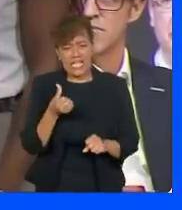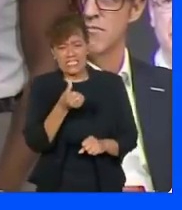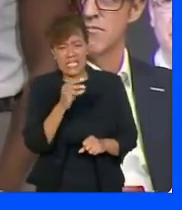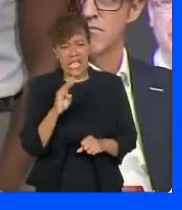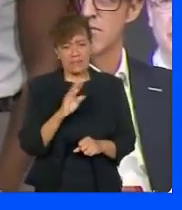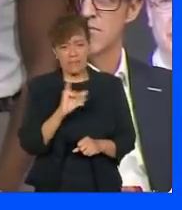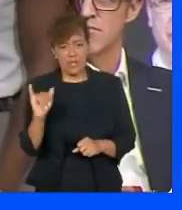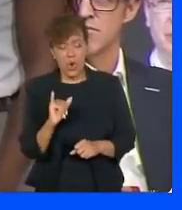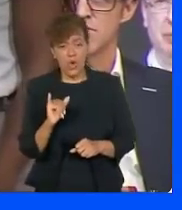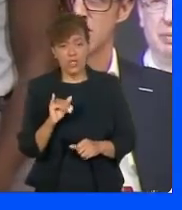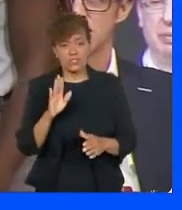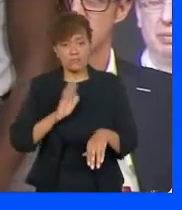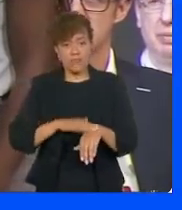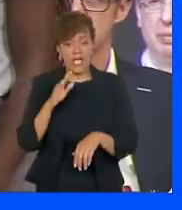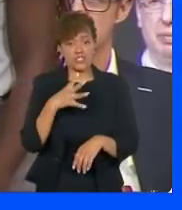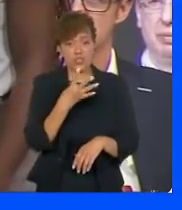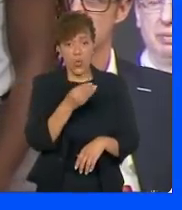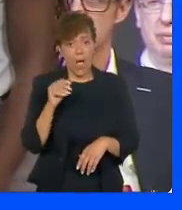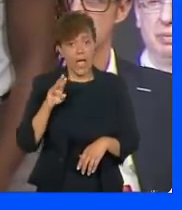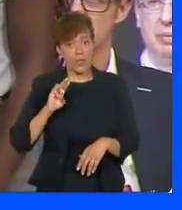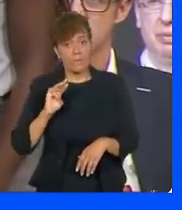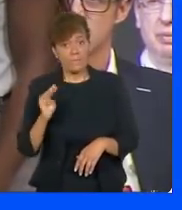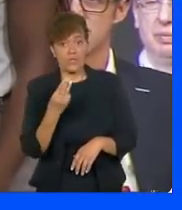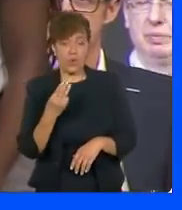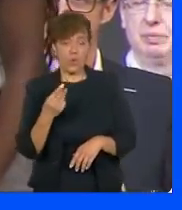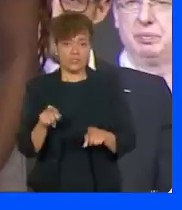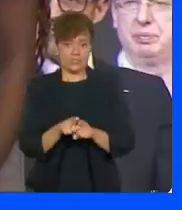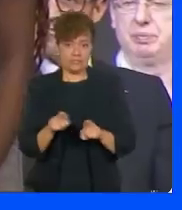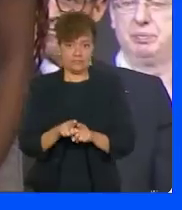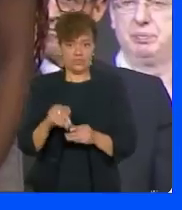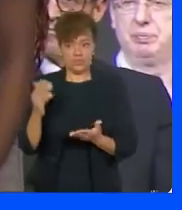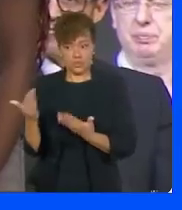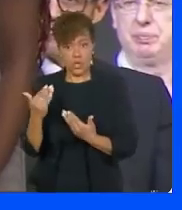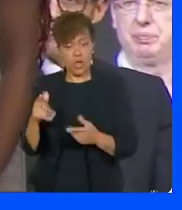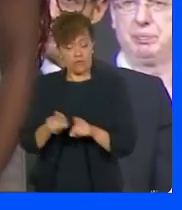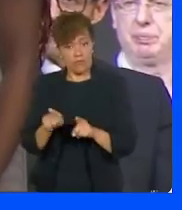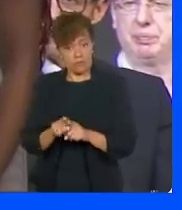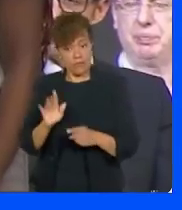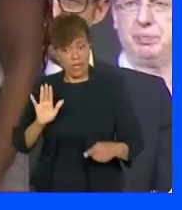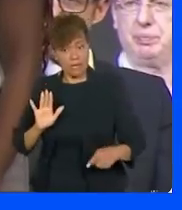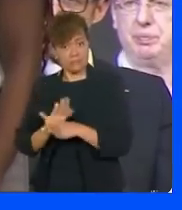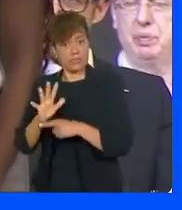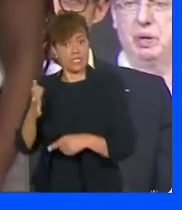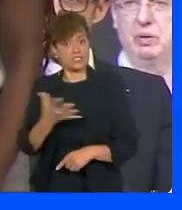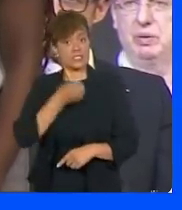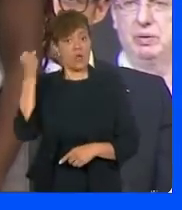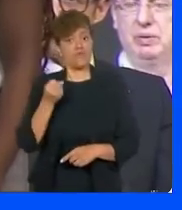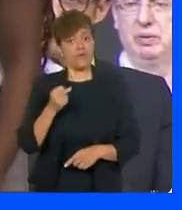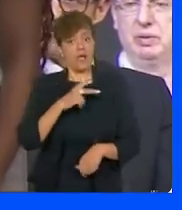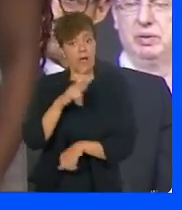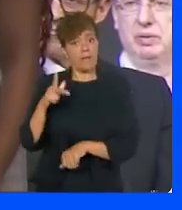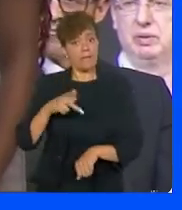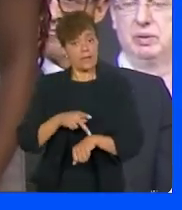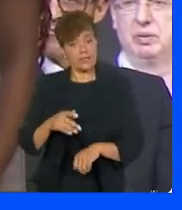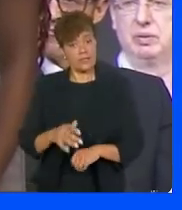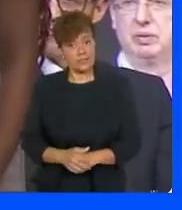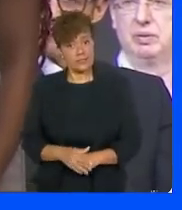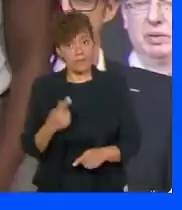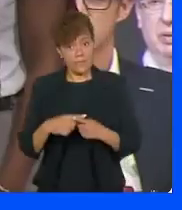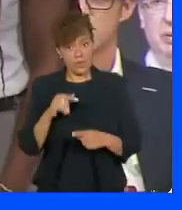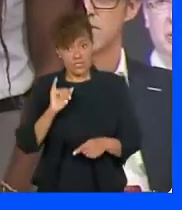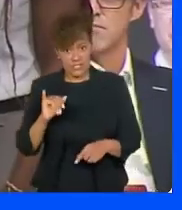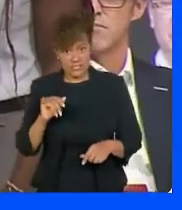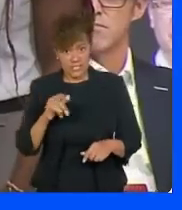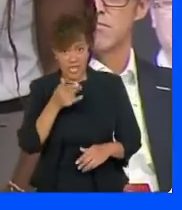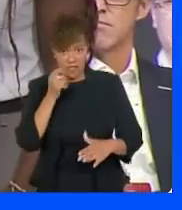com 4 milhões de jovens, a gente está apostando em salvar esse país. Porque se esse país